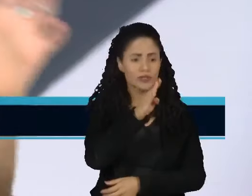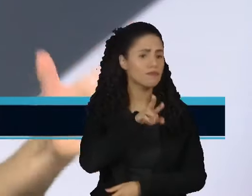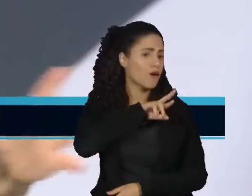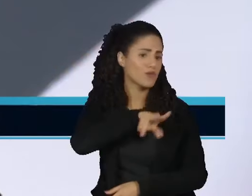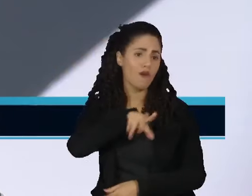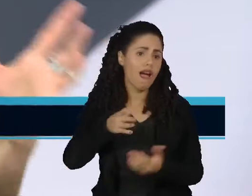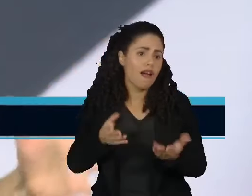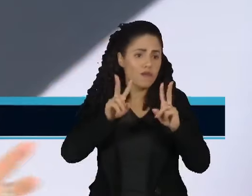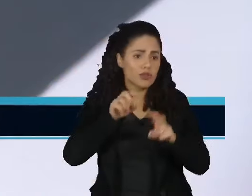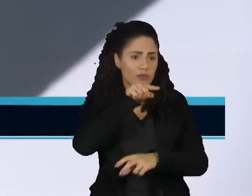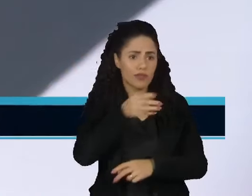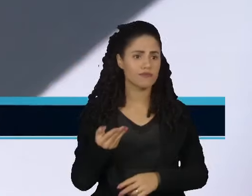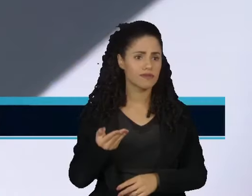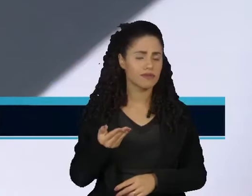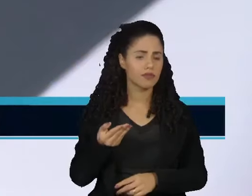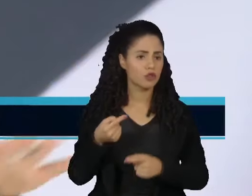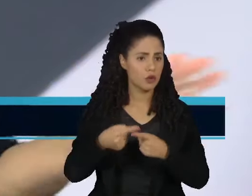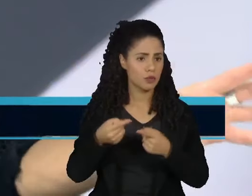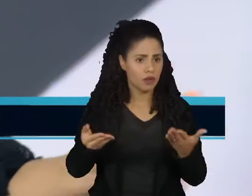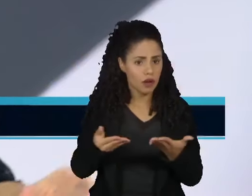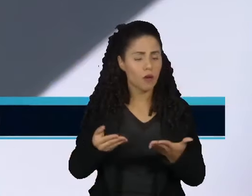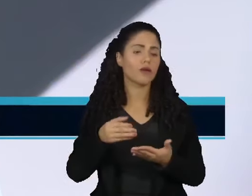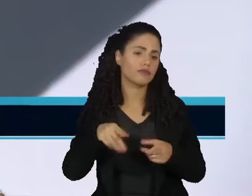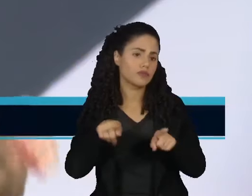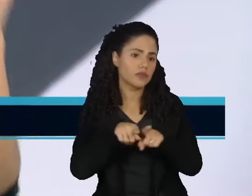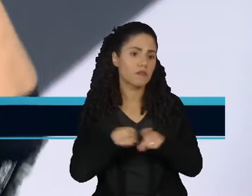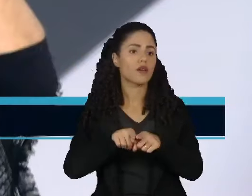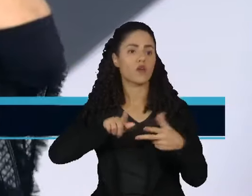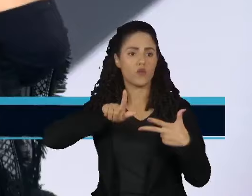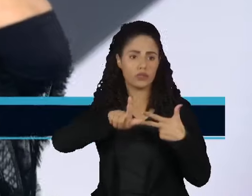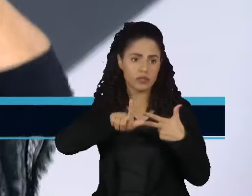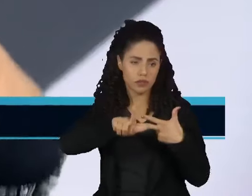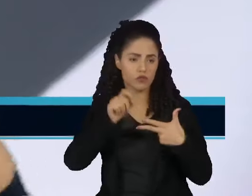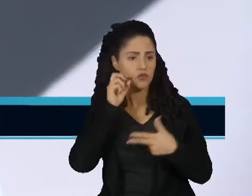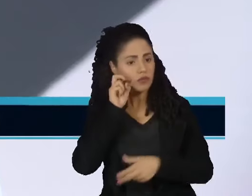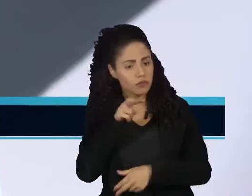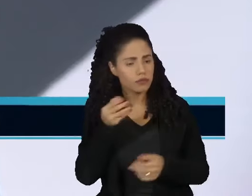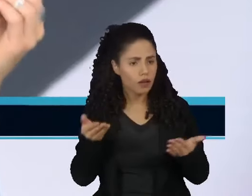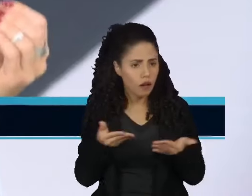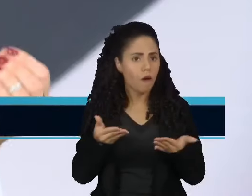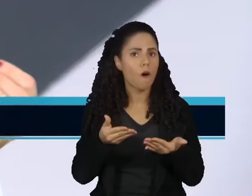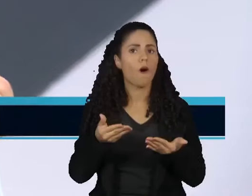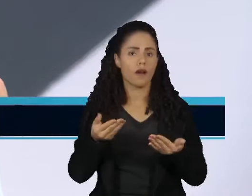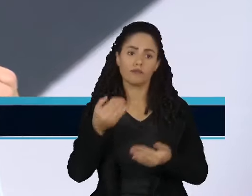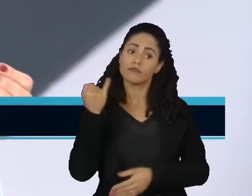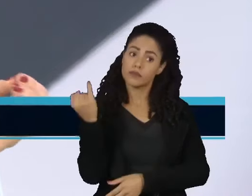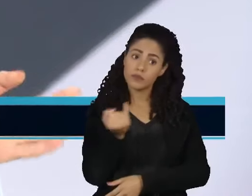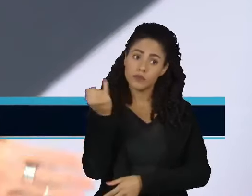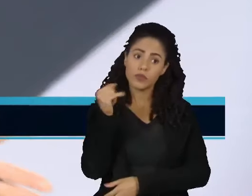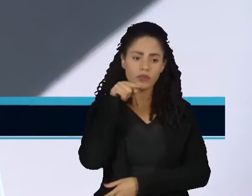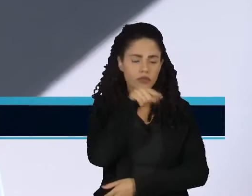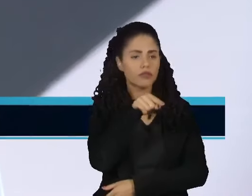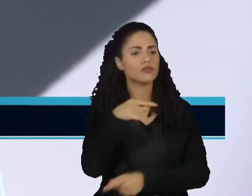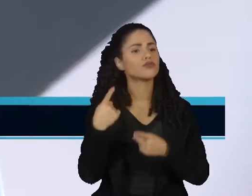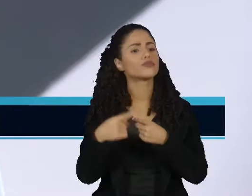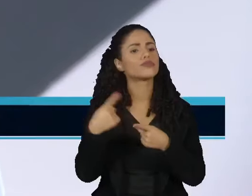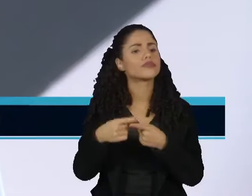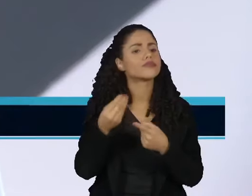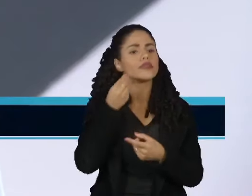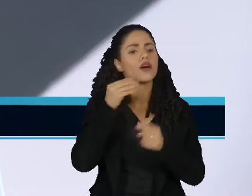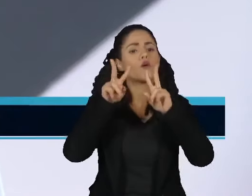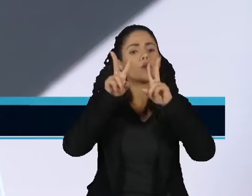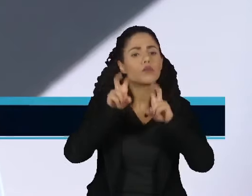de todo o poder público, na verdade, brasileiro, inclusive o Legislativo. Acho que o Legislativo é um sintoma importante de ver como a gente não consegue colocar o tema